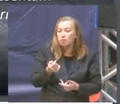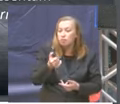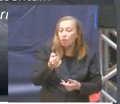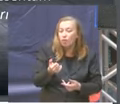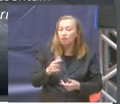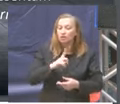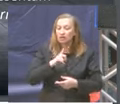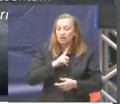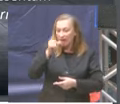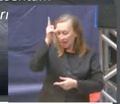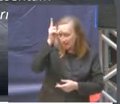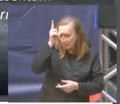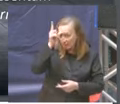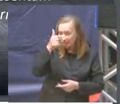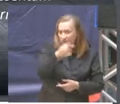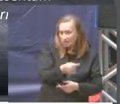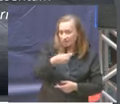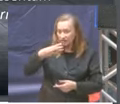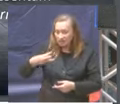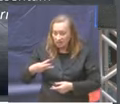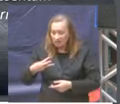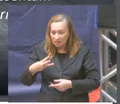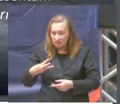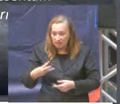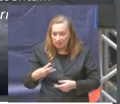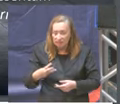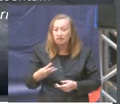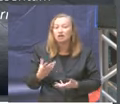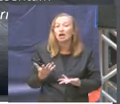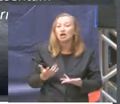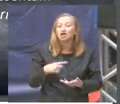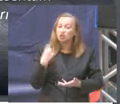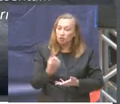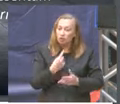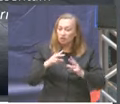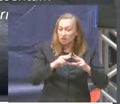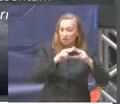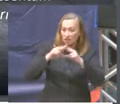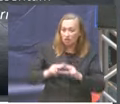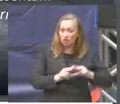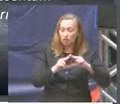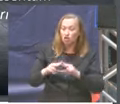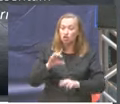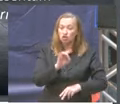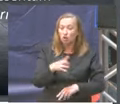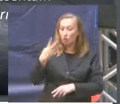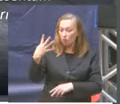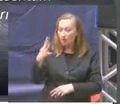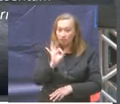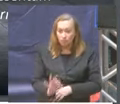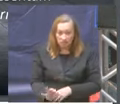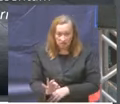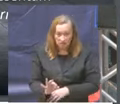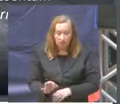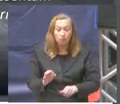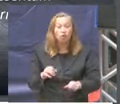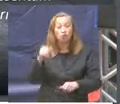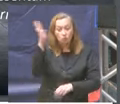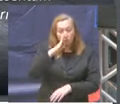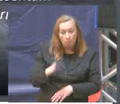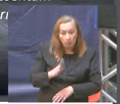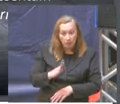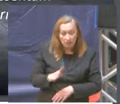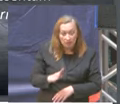com 63-4%. Né? A gente recicla 4% apenas daquilo que a gente deveria reciclar no país. O